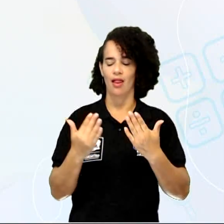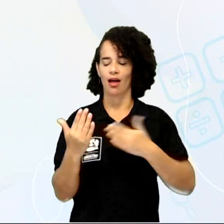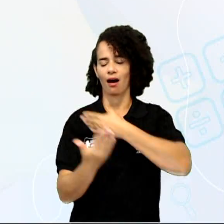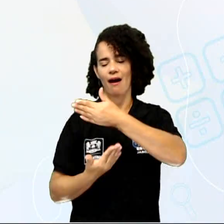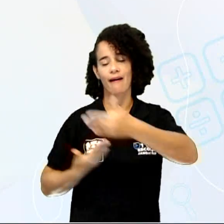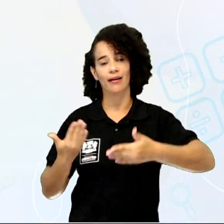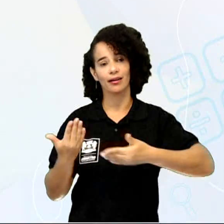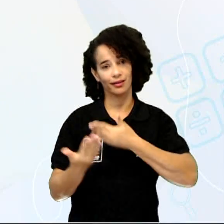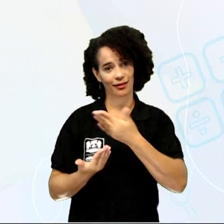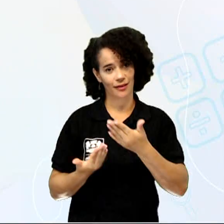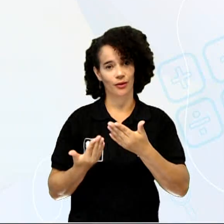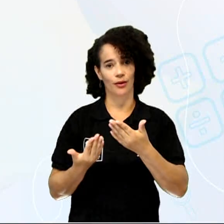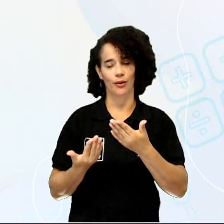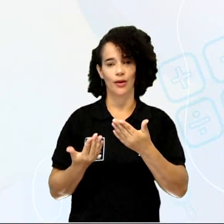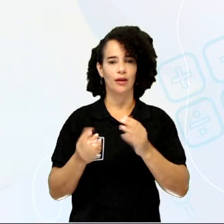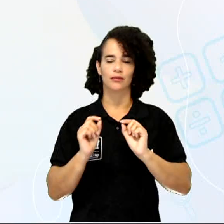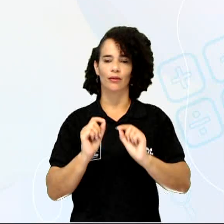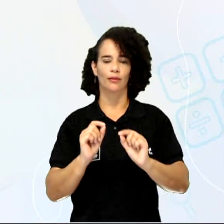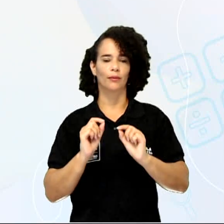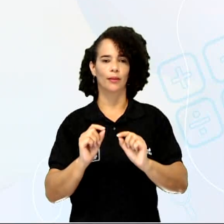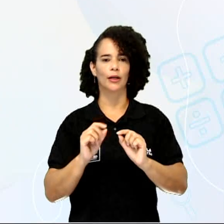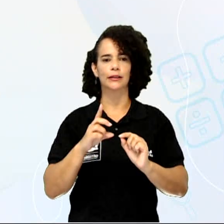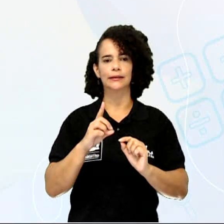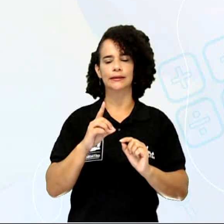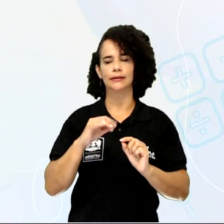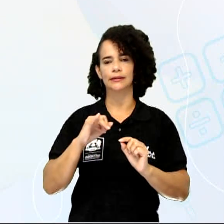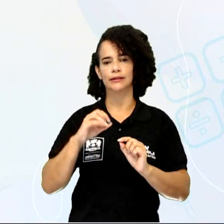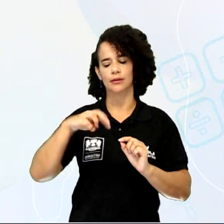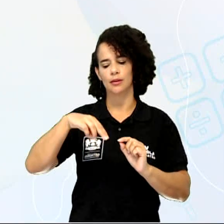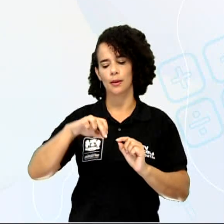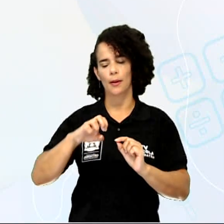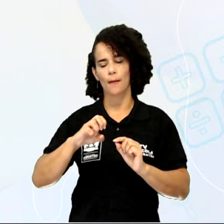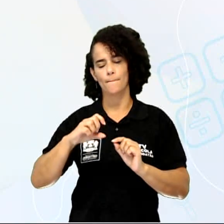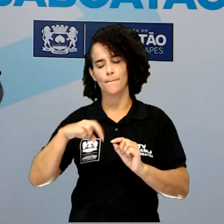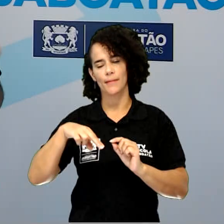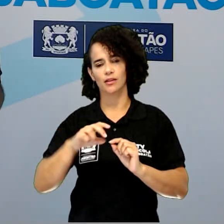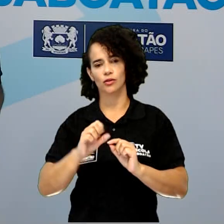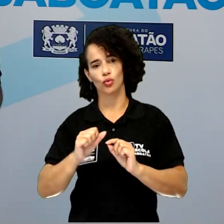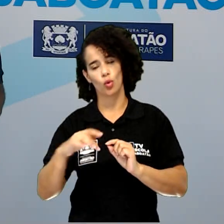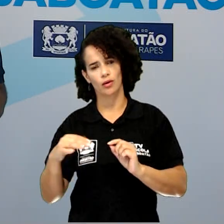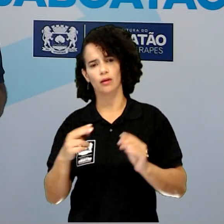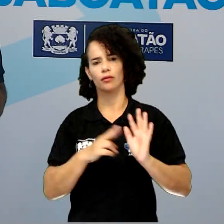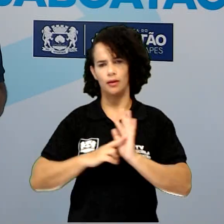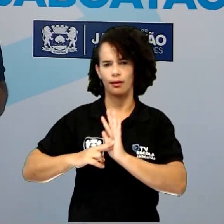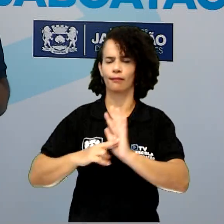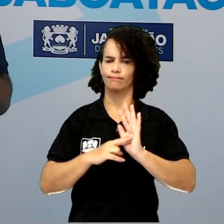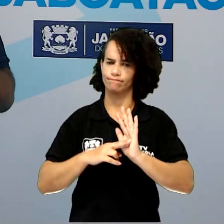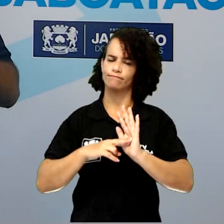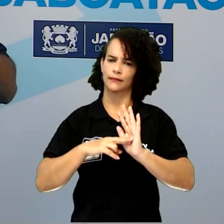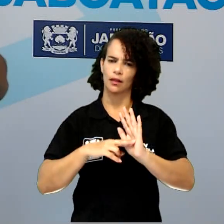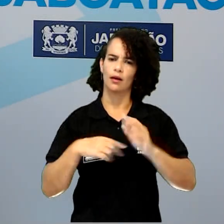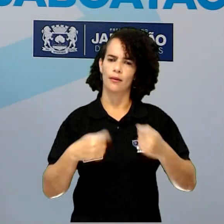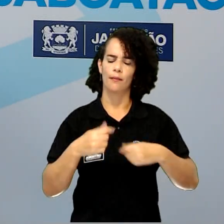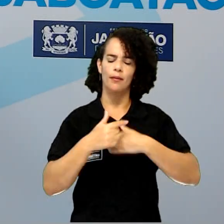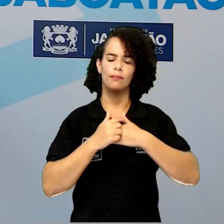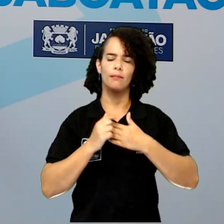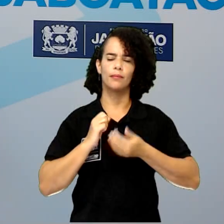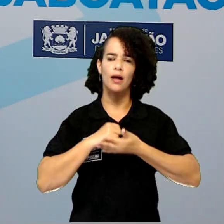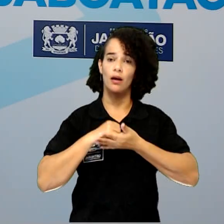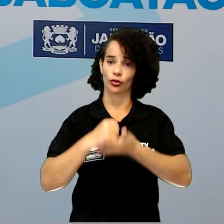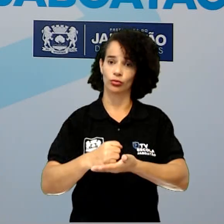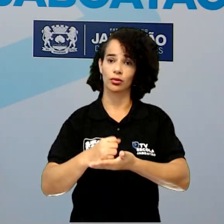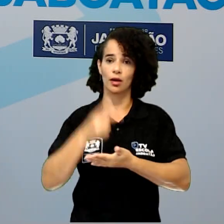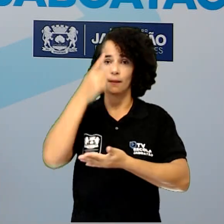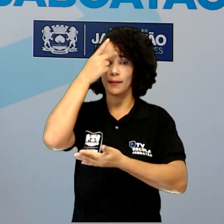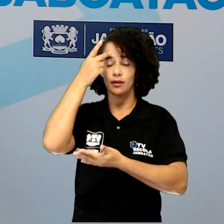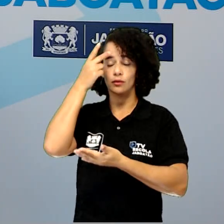Essa relação entre dimensões no mapa vai estar presente para poder ajudar o